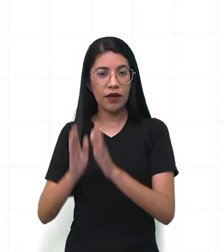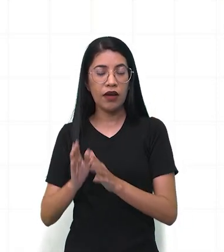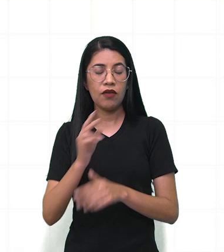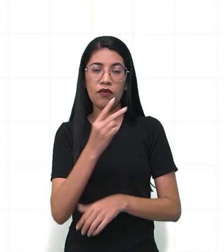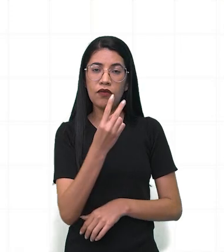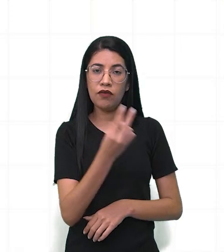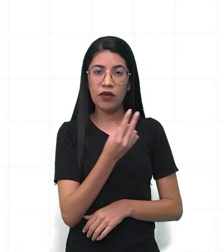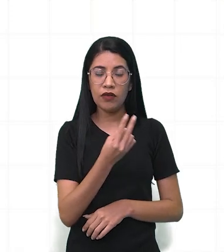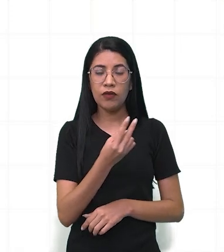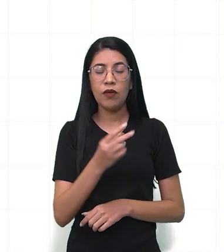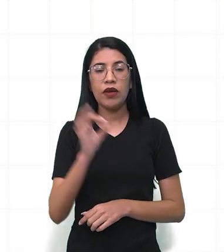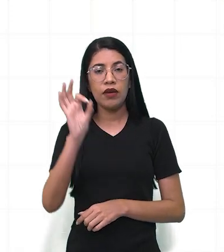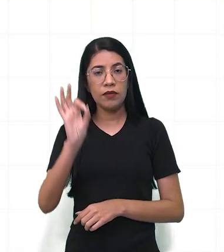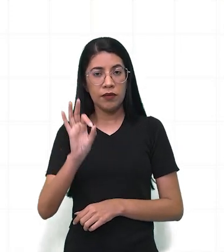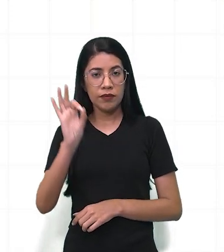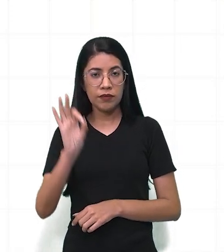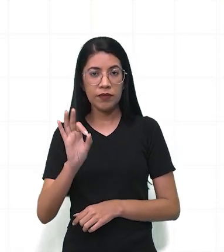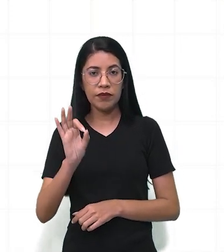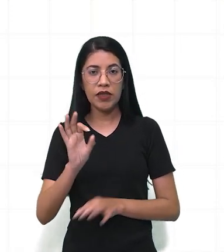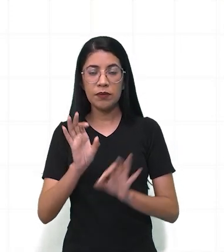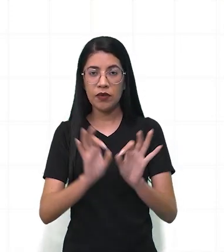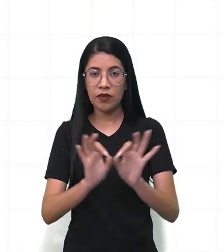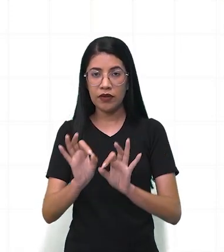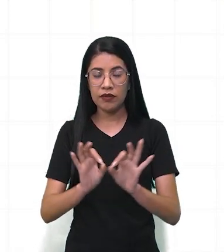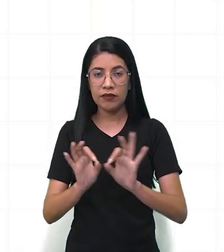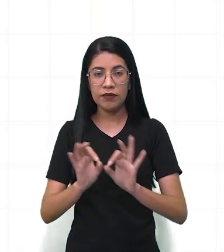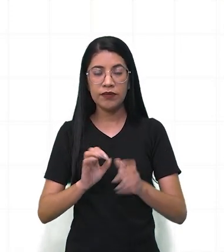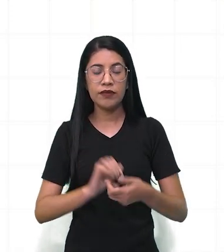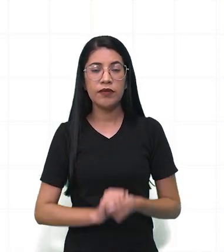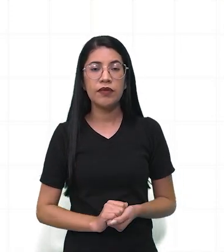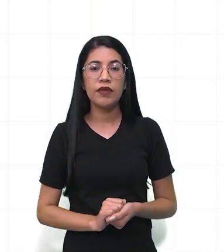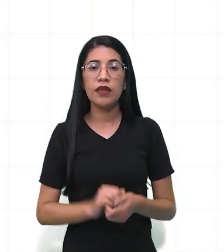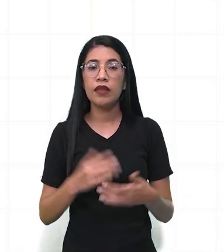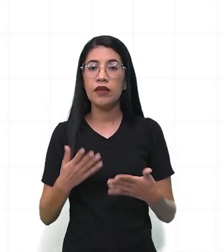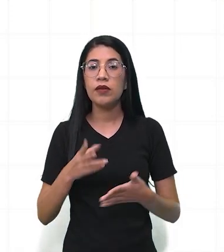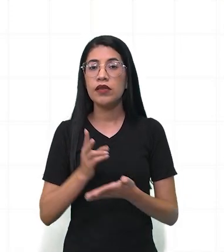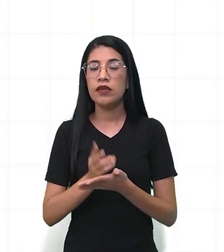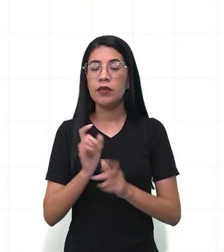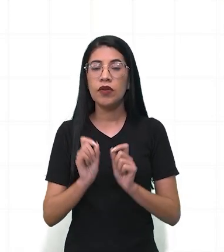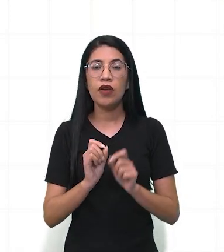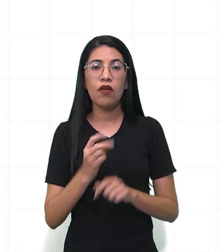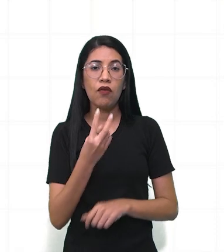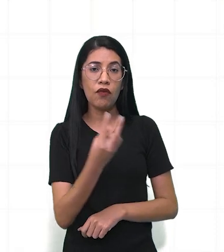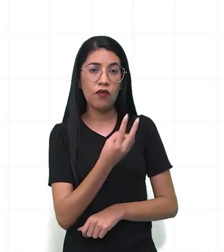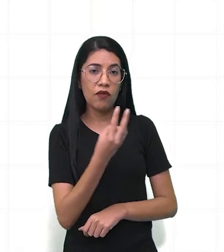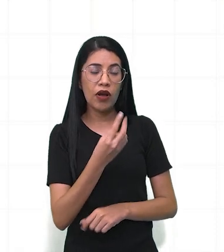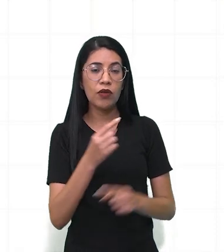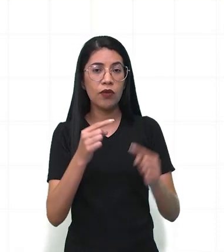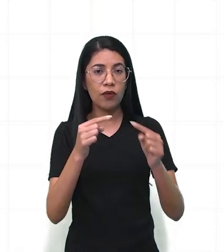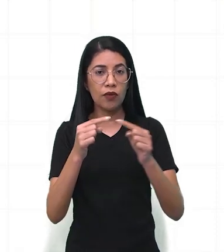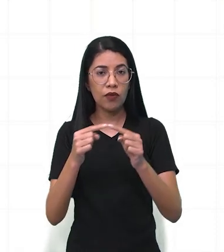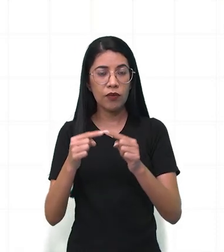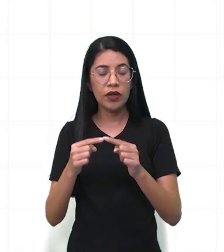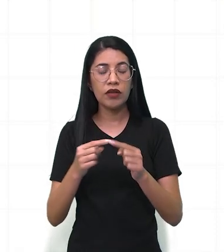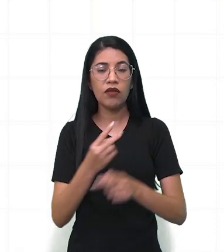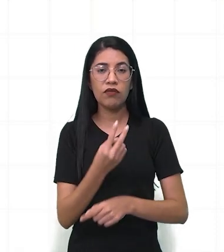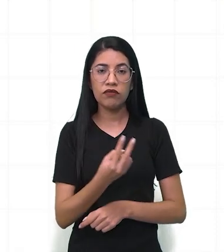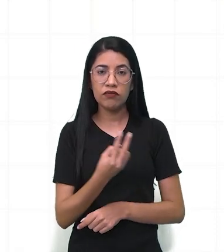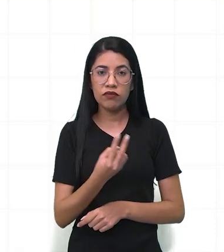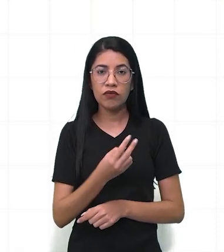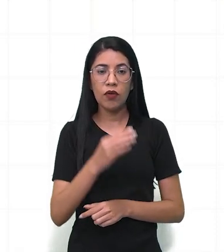porcentagem. Então, sempre valor com valor e porcentagem aqui